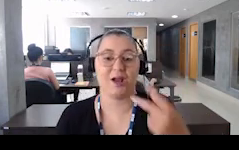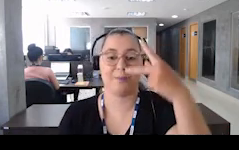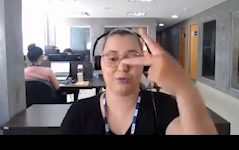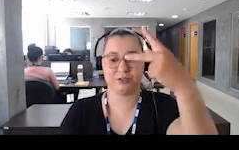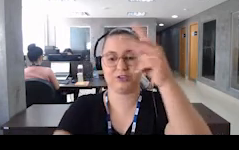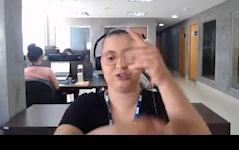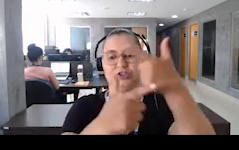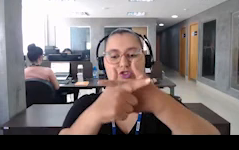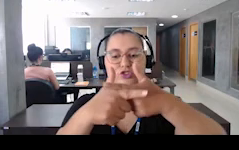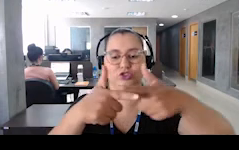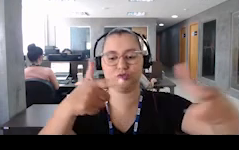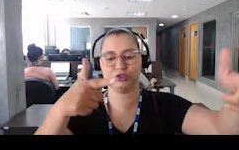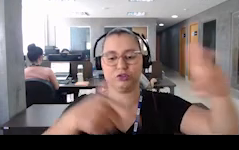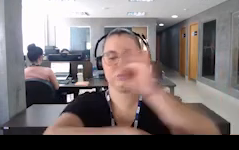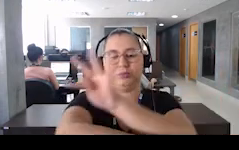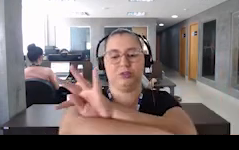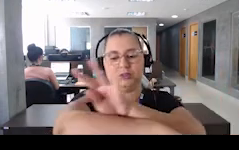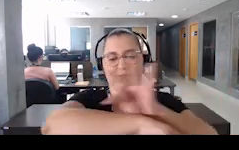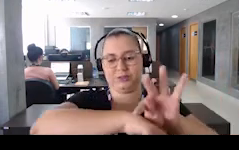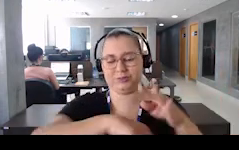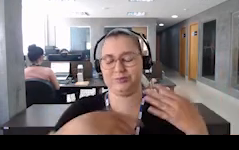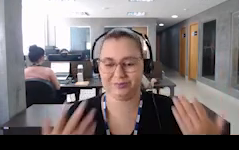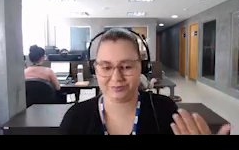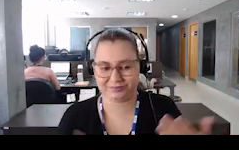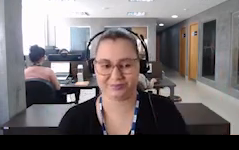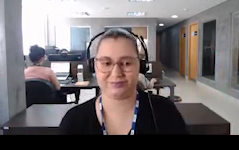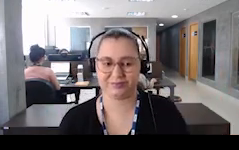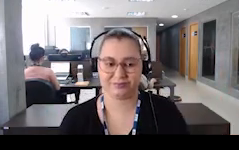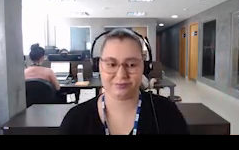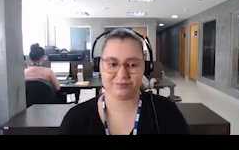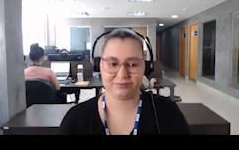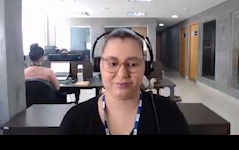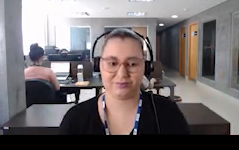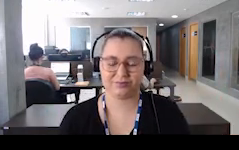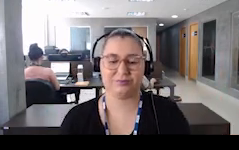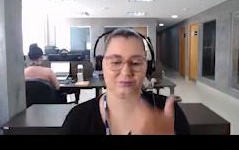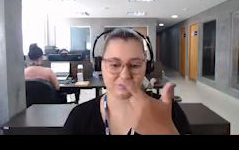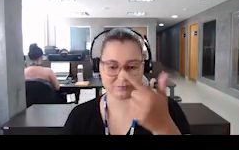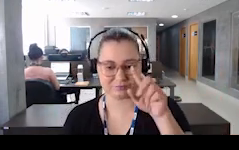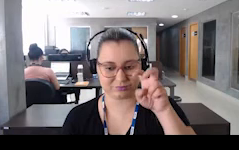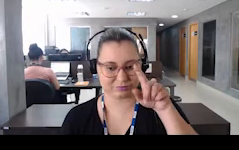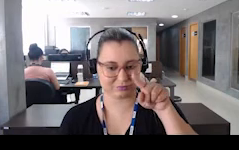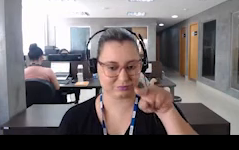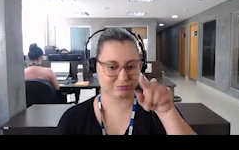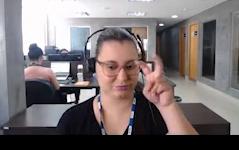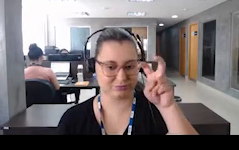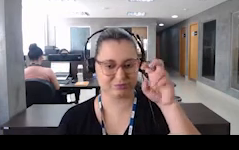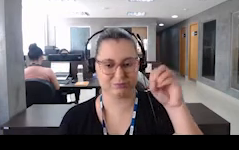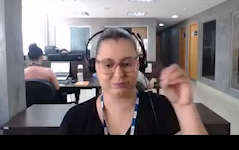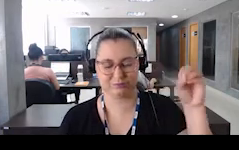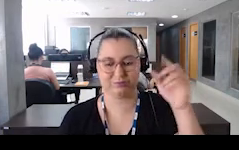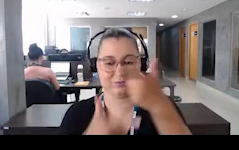pela tensão, certo? Então, a corrente vai ser igual a